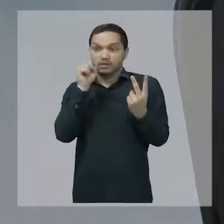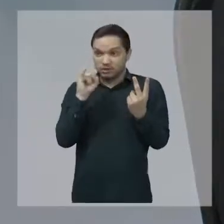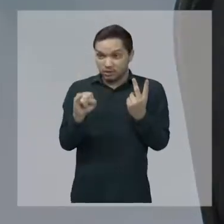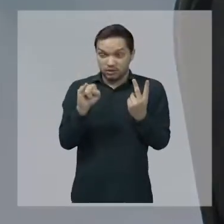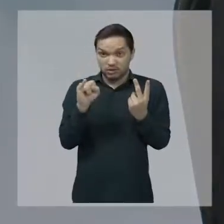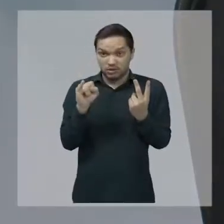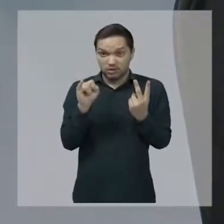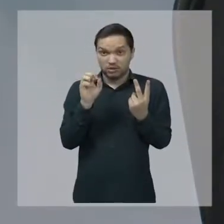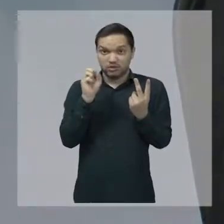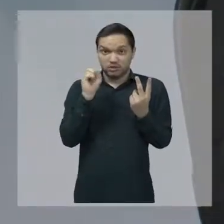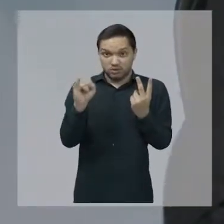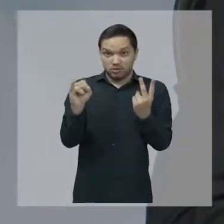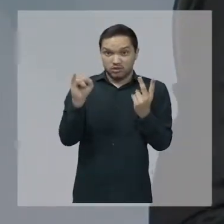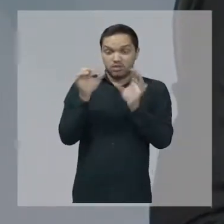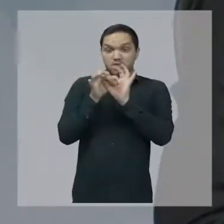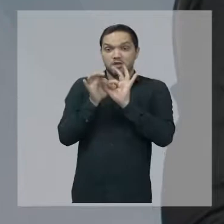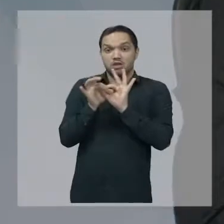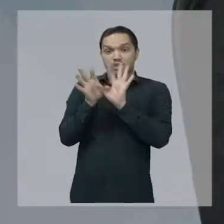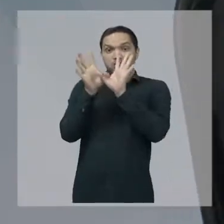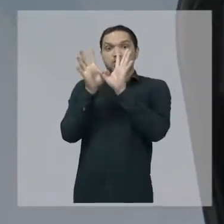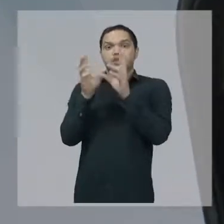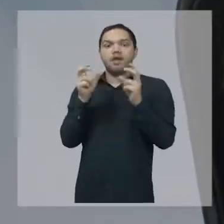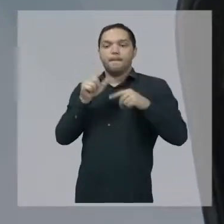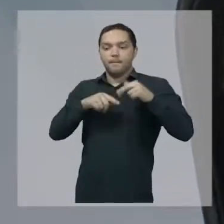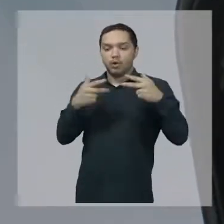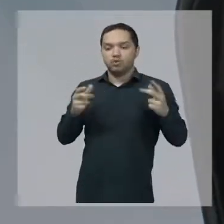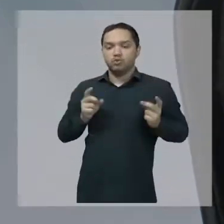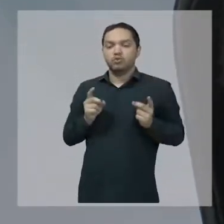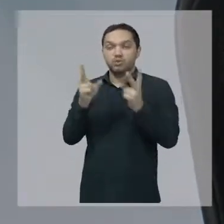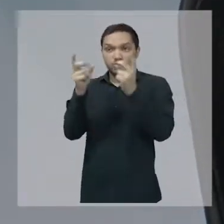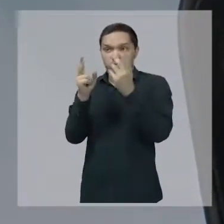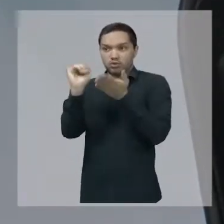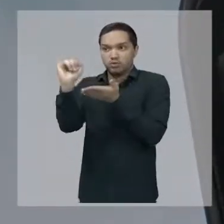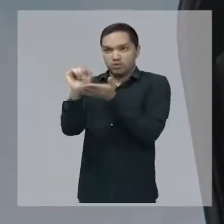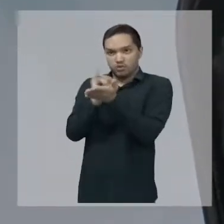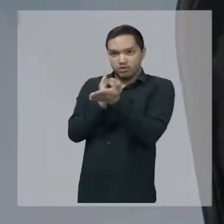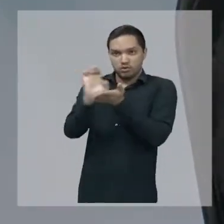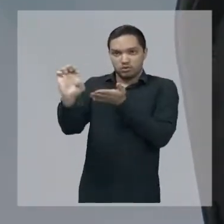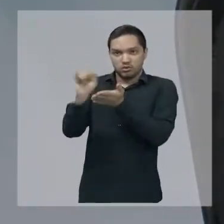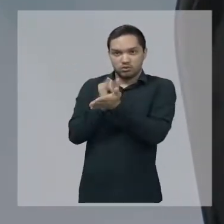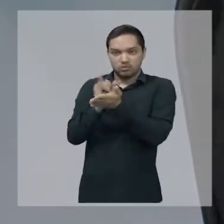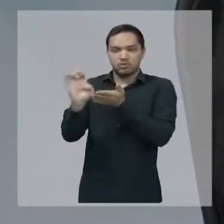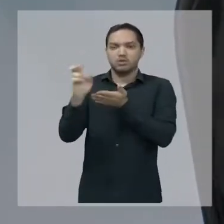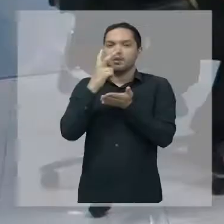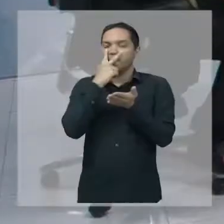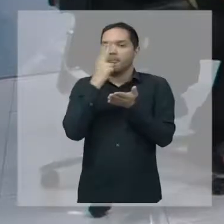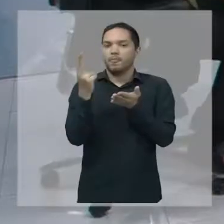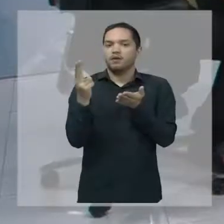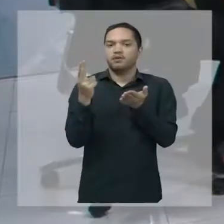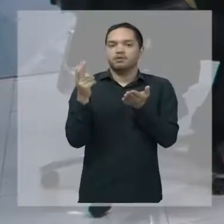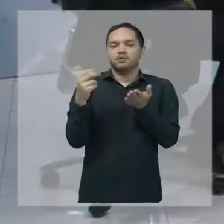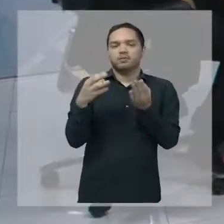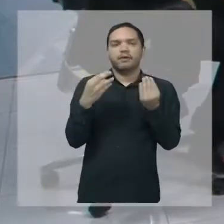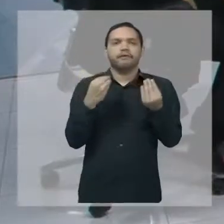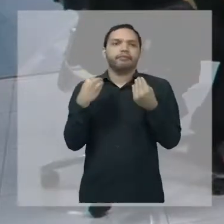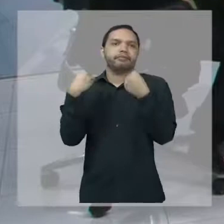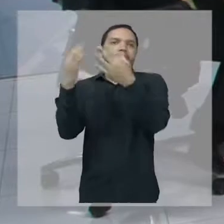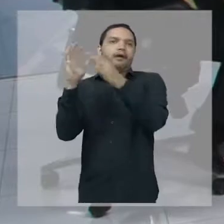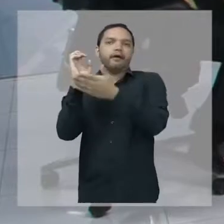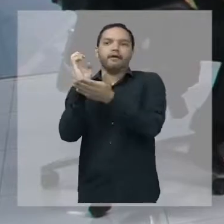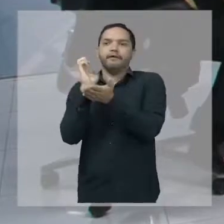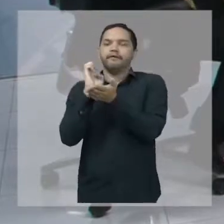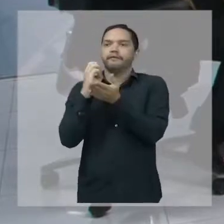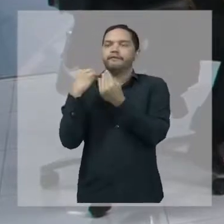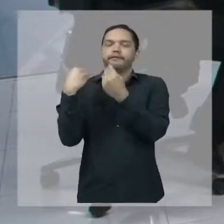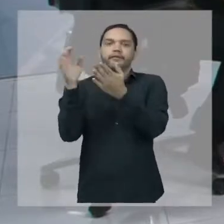que se abrir para comercializar produtos brasileiros e importar, era entregar o Brasil à iniciativa ao